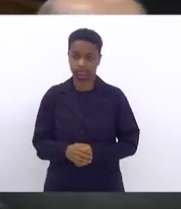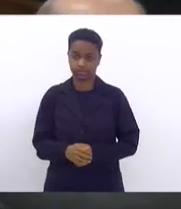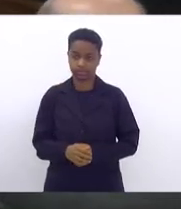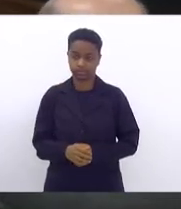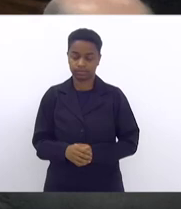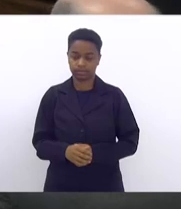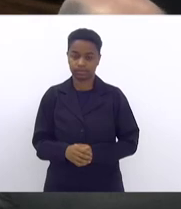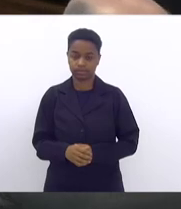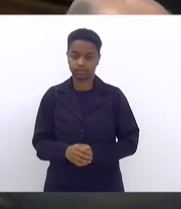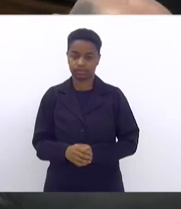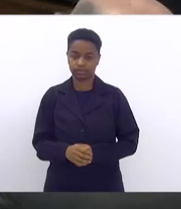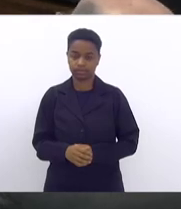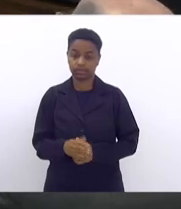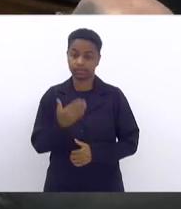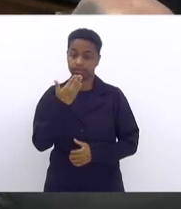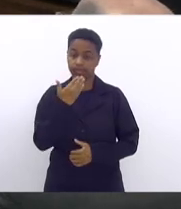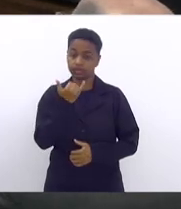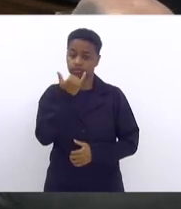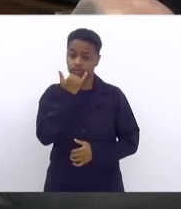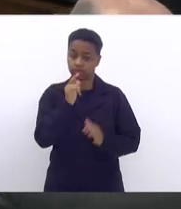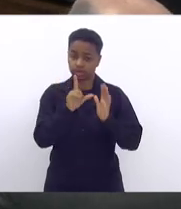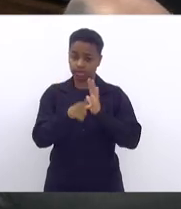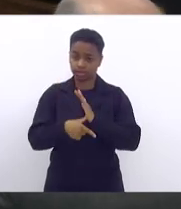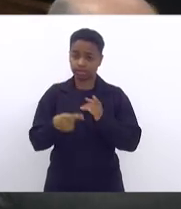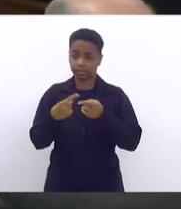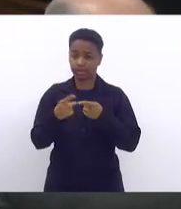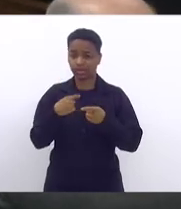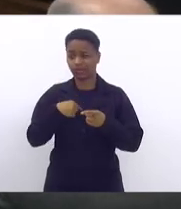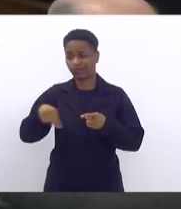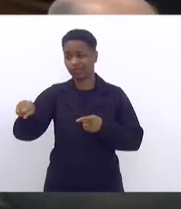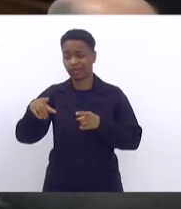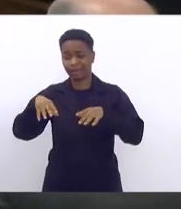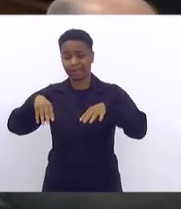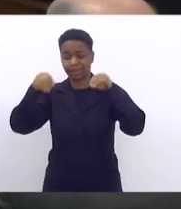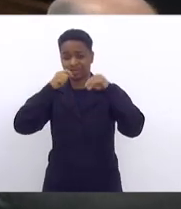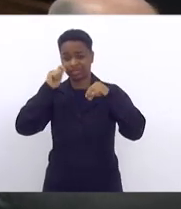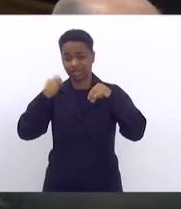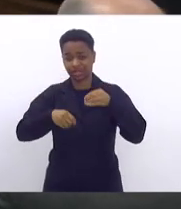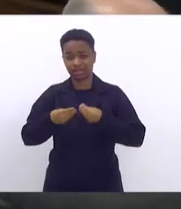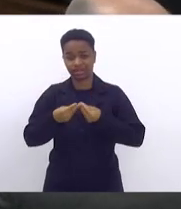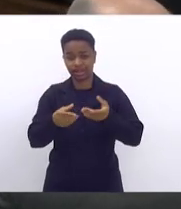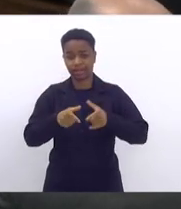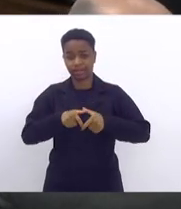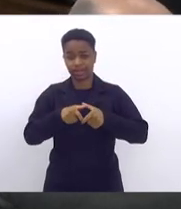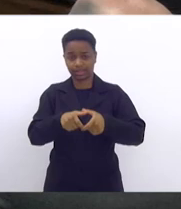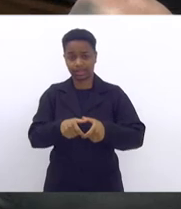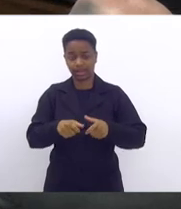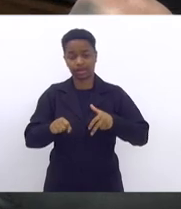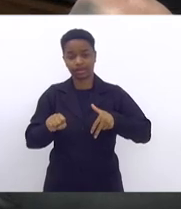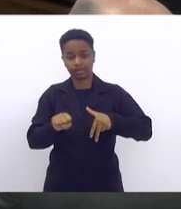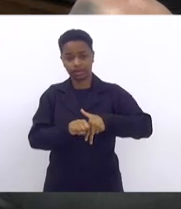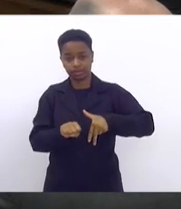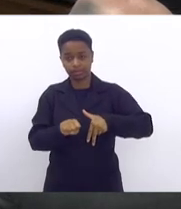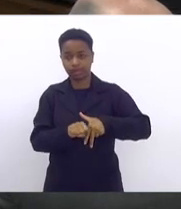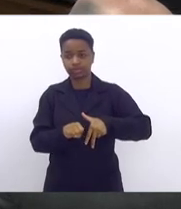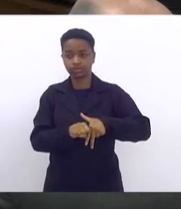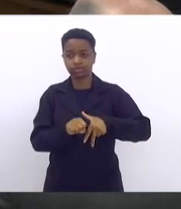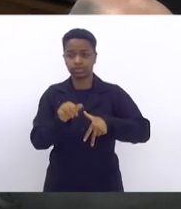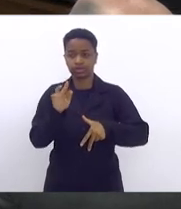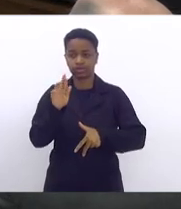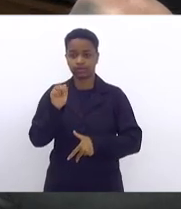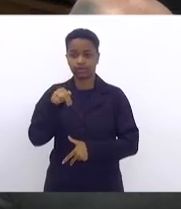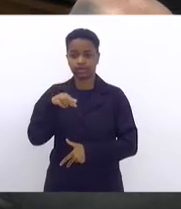da CCJ. Já pedindo desculpa pelo atraso, mas eu estava lá no Palácio Tiradentes entregando a medalha Tiradentes ao embaixador